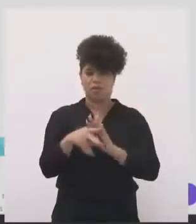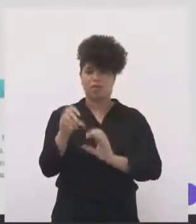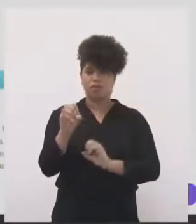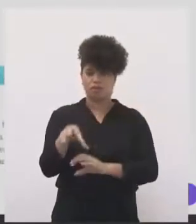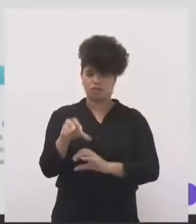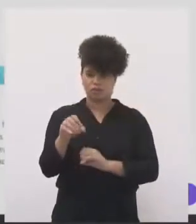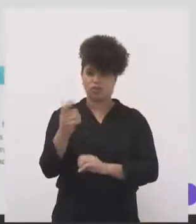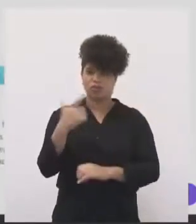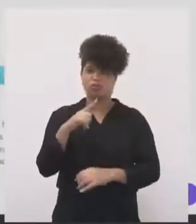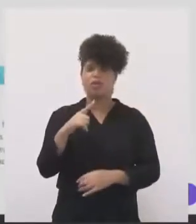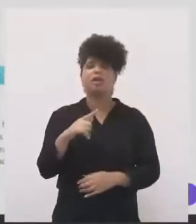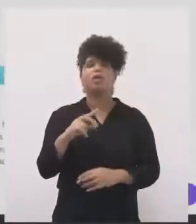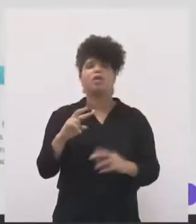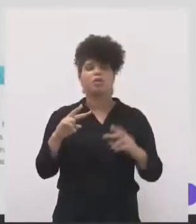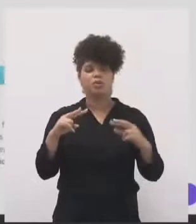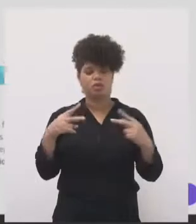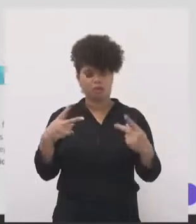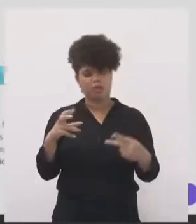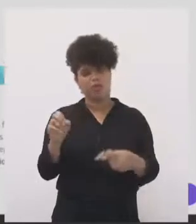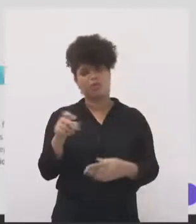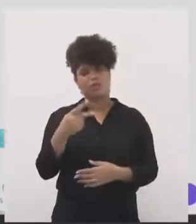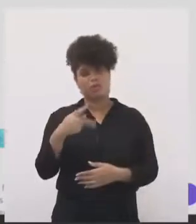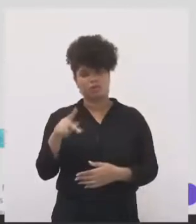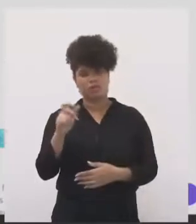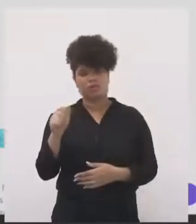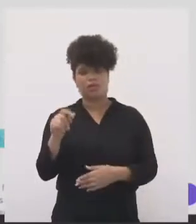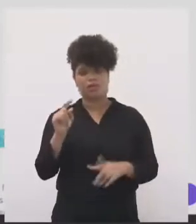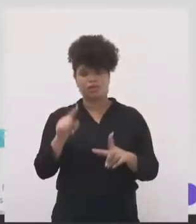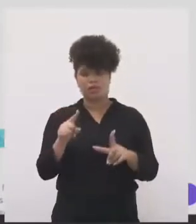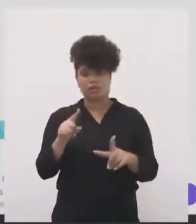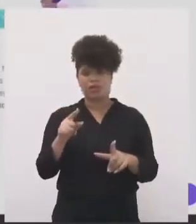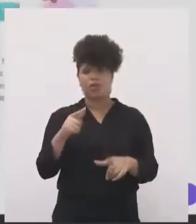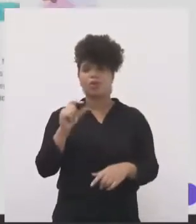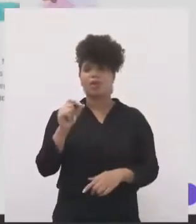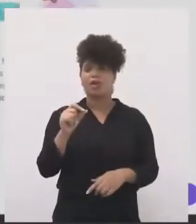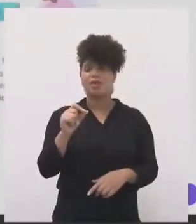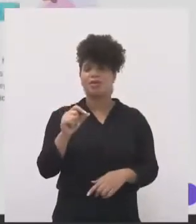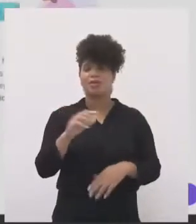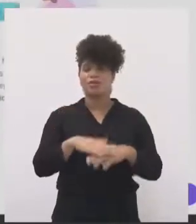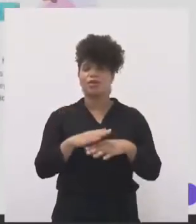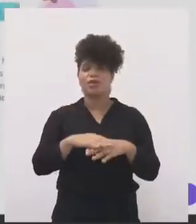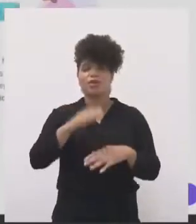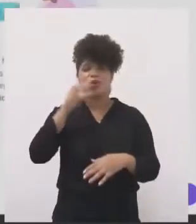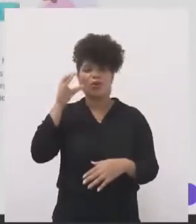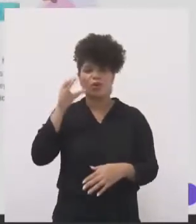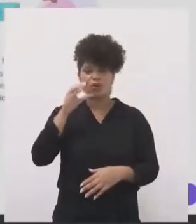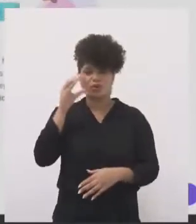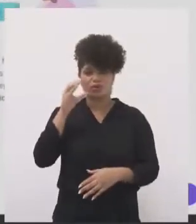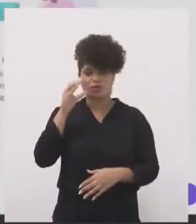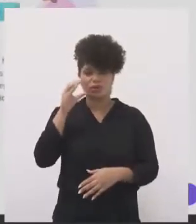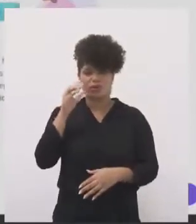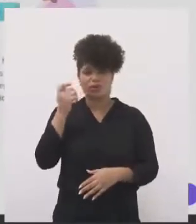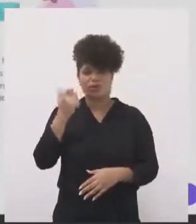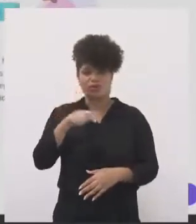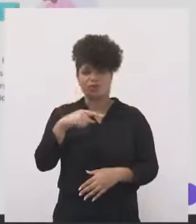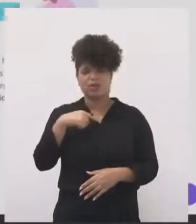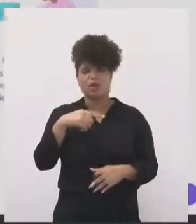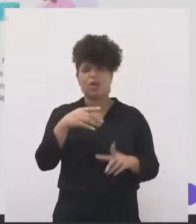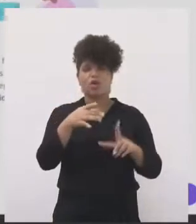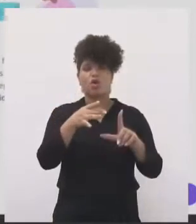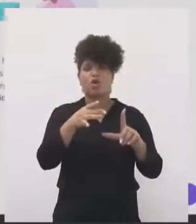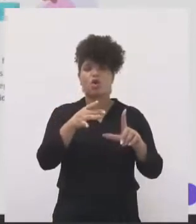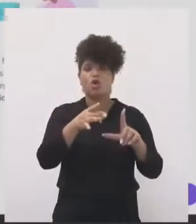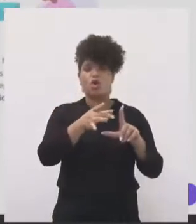através desse link. Ou o professor pode clicar aqui, gerar um código. Ó, eu gerei um código. Eu copio o código